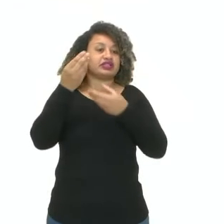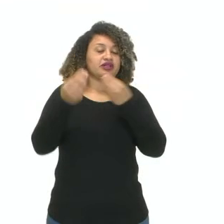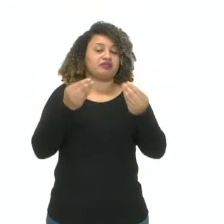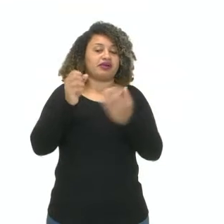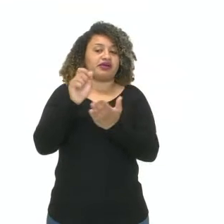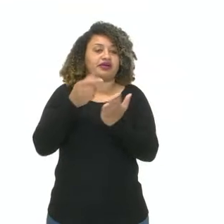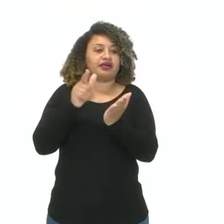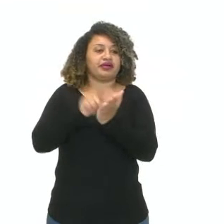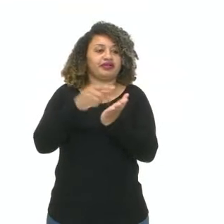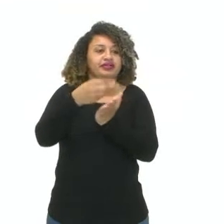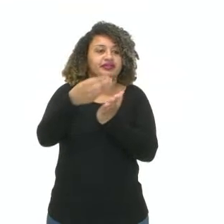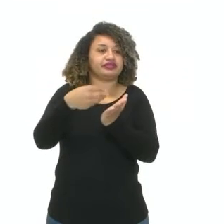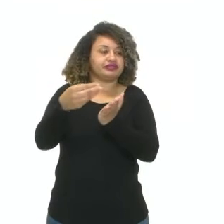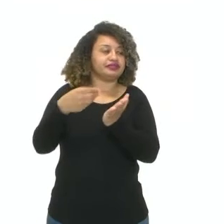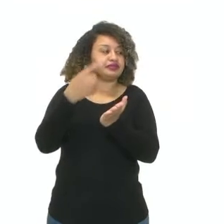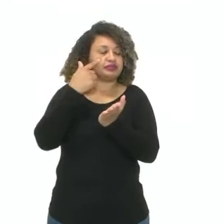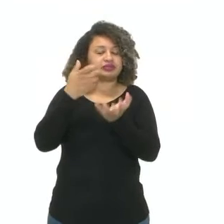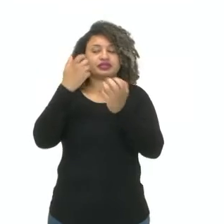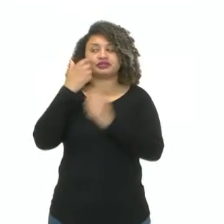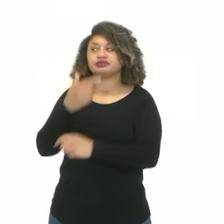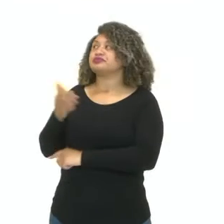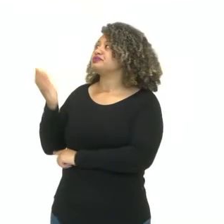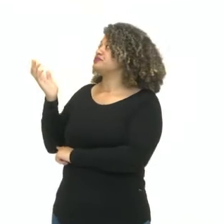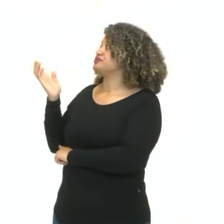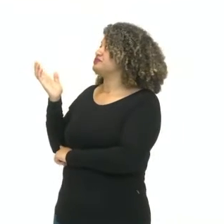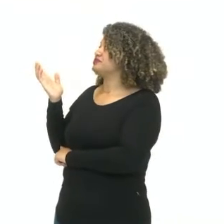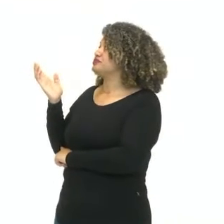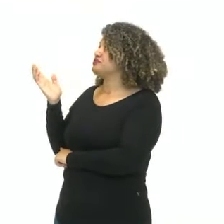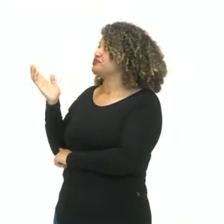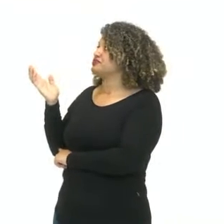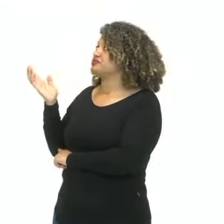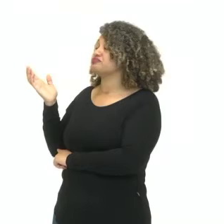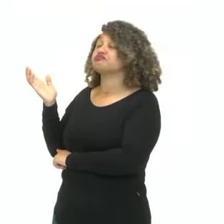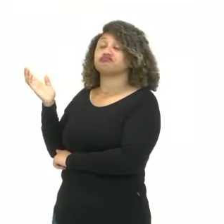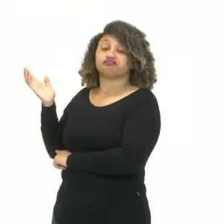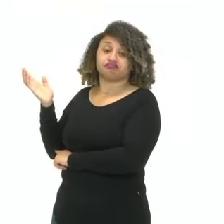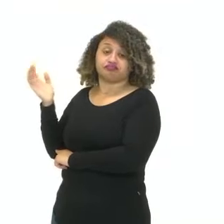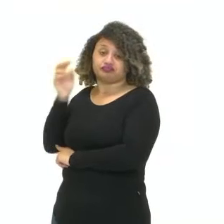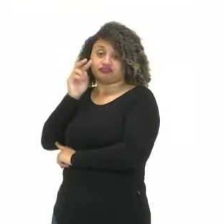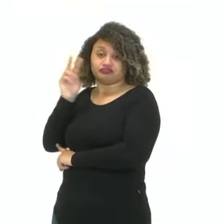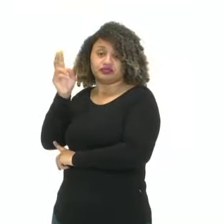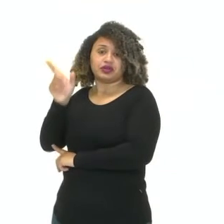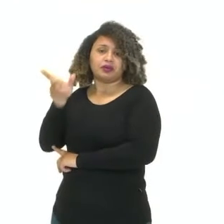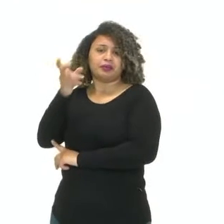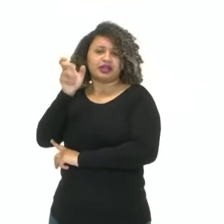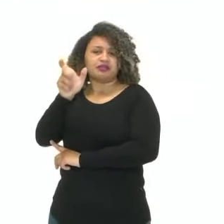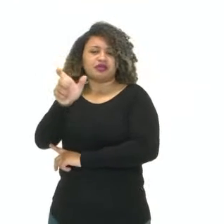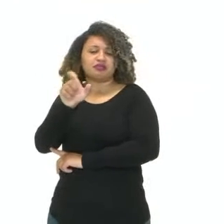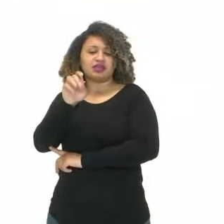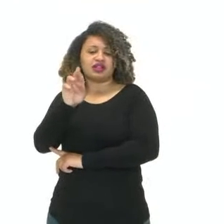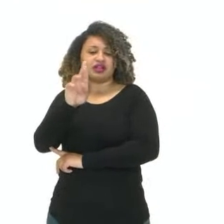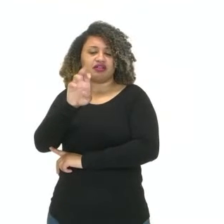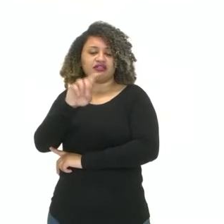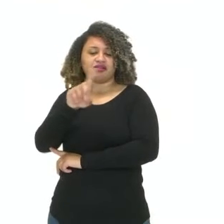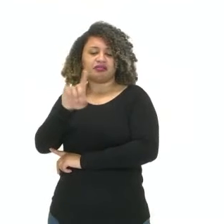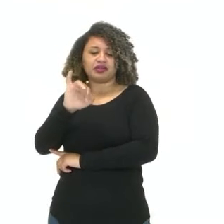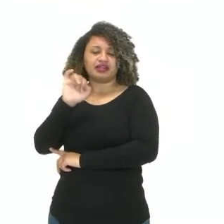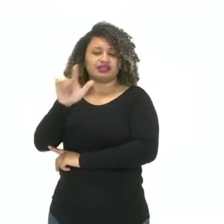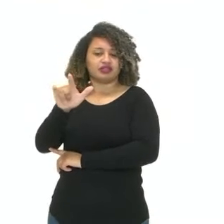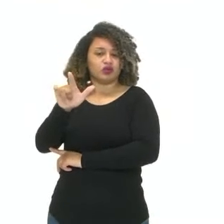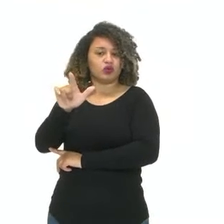São Paulo, Brasil, o imigrante. Repare que Brasil era escrito com Z. Eu noto aqui o